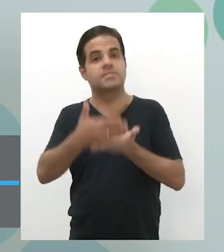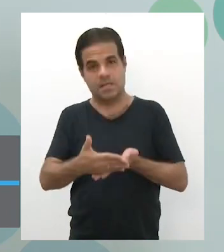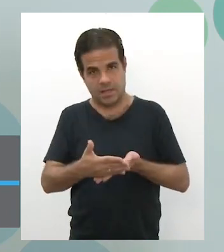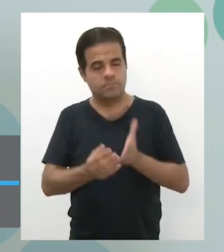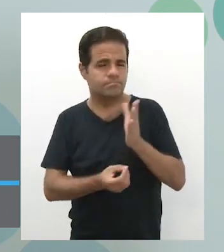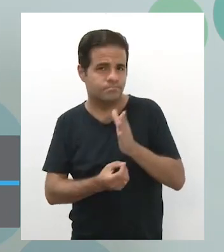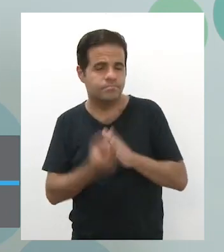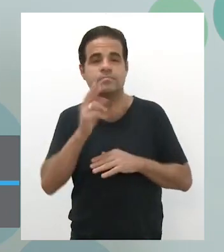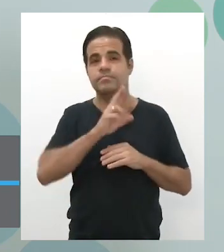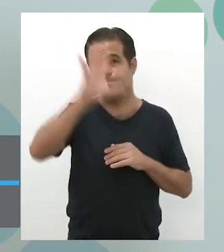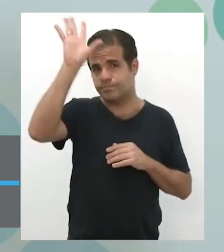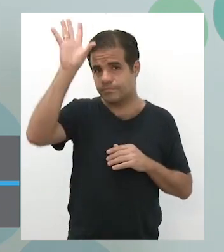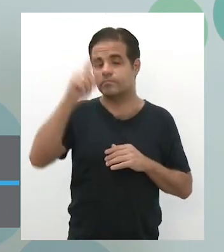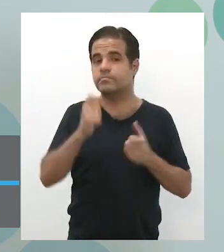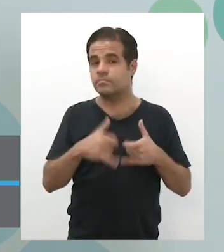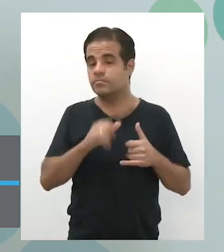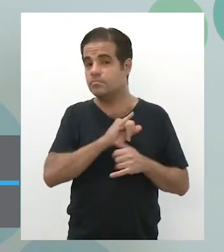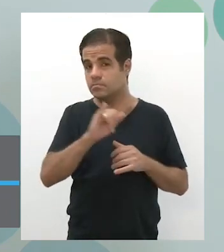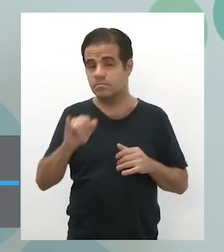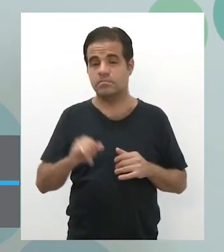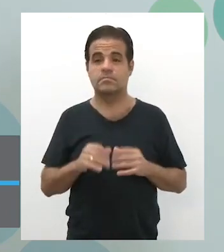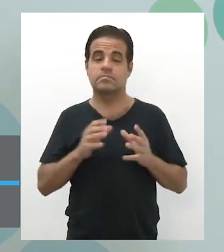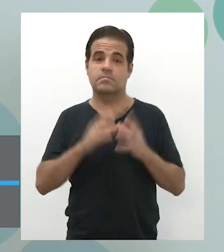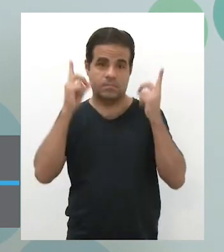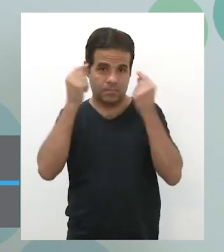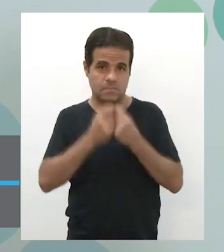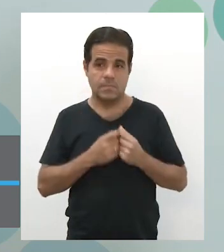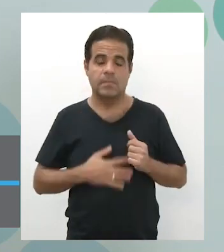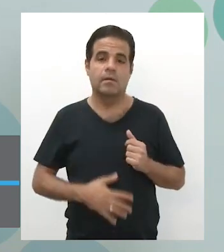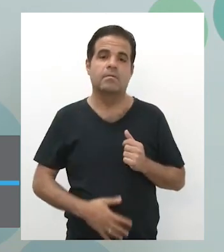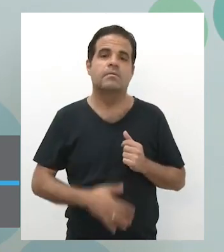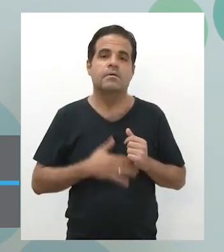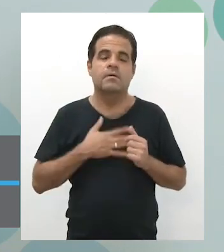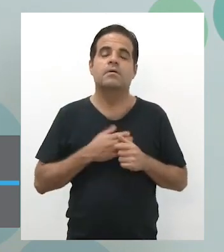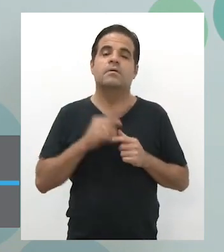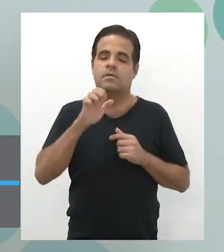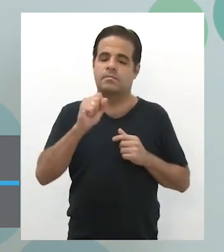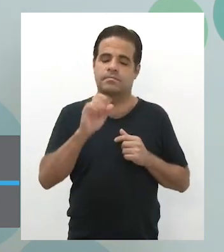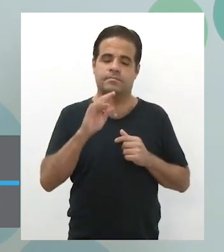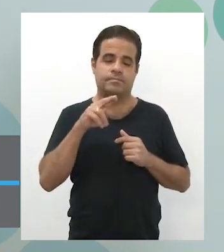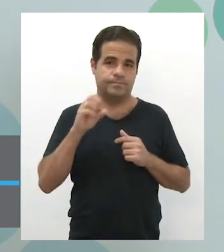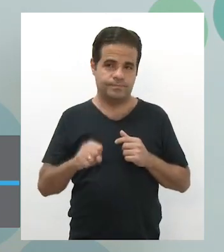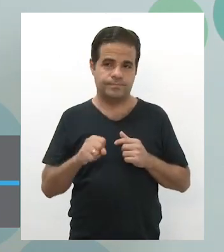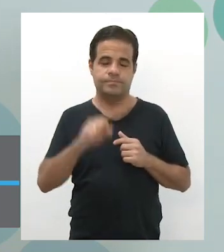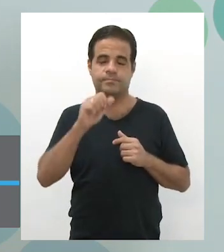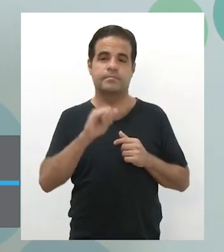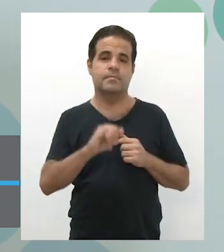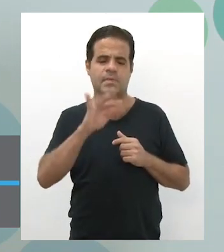a fundação de Roma. Como eu falei para vocês, foram os gregos, etruscos e